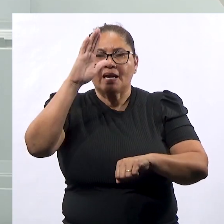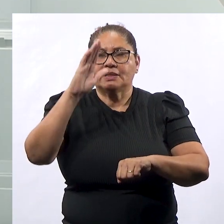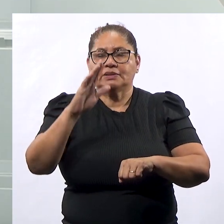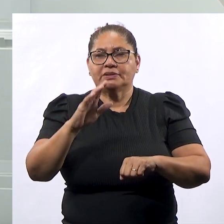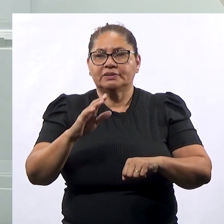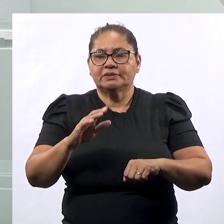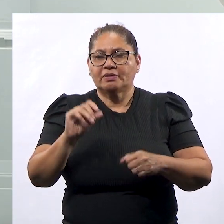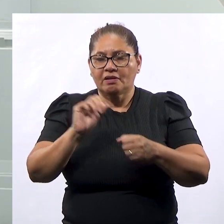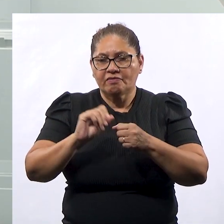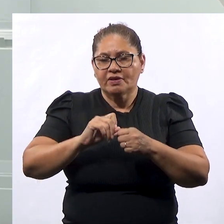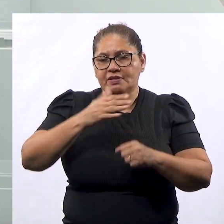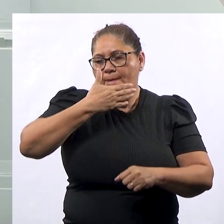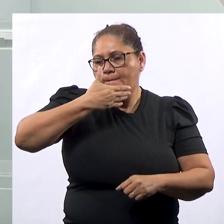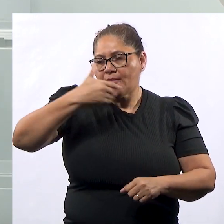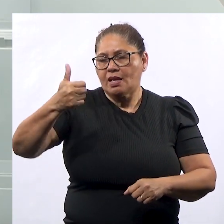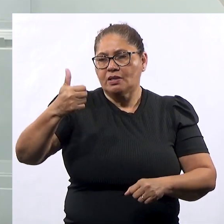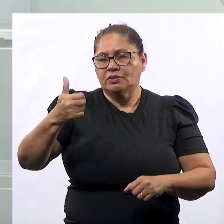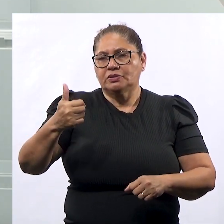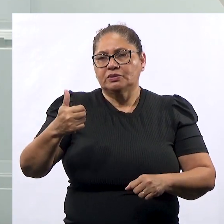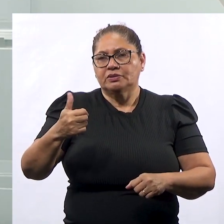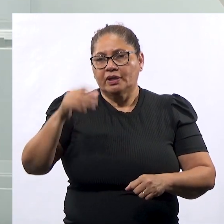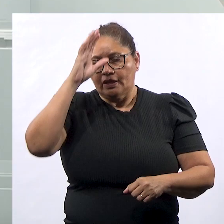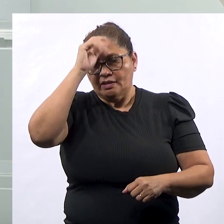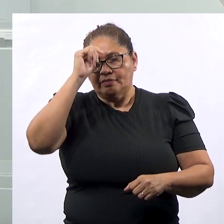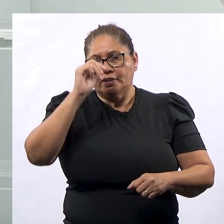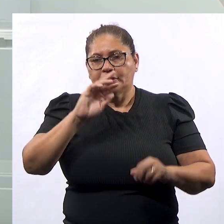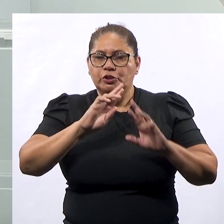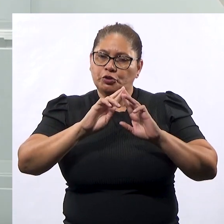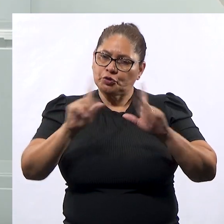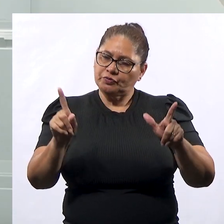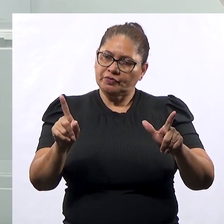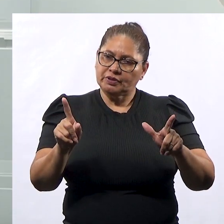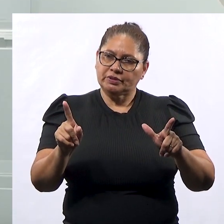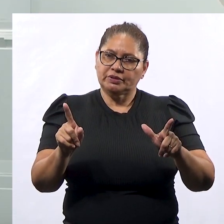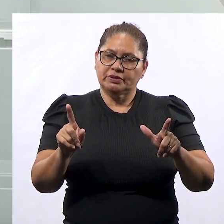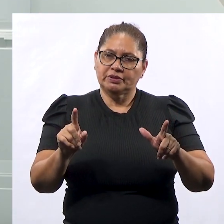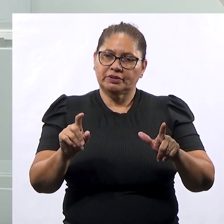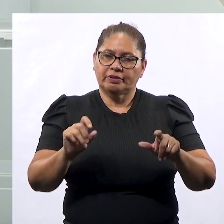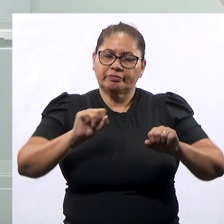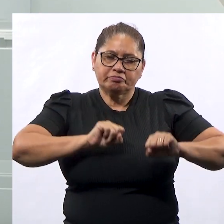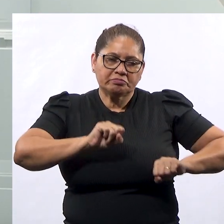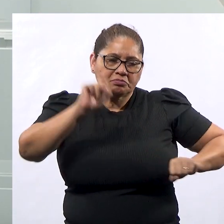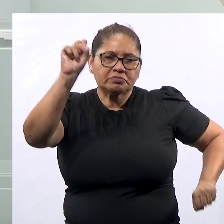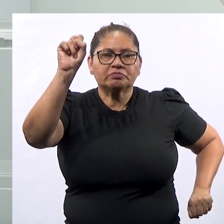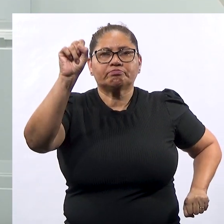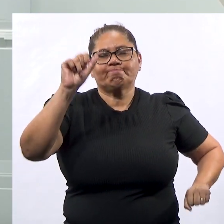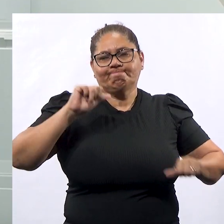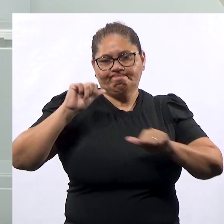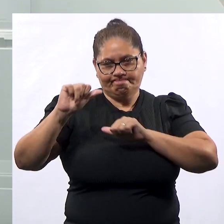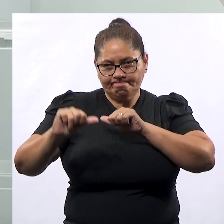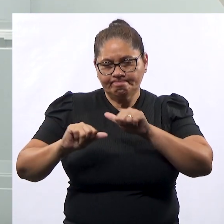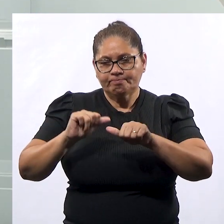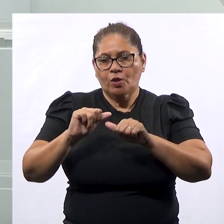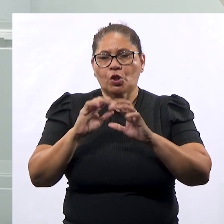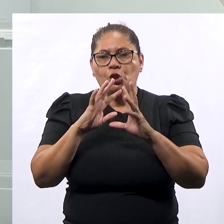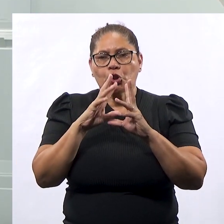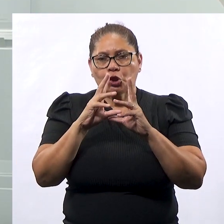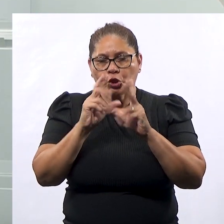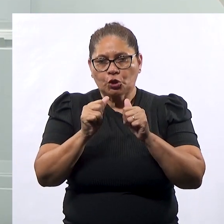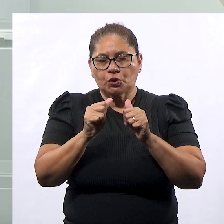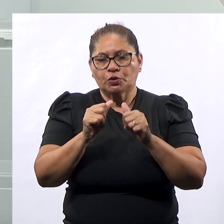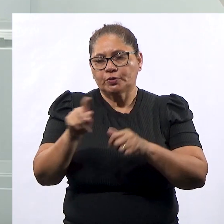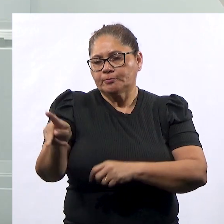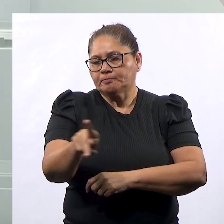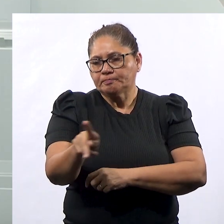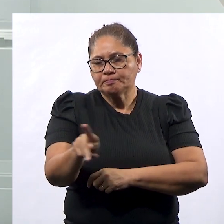aprenda melhor, fazer com que ele aprenda de outro jeito. Esse é um dos grandes superpoderes da avaliação. E